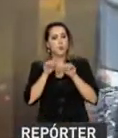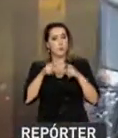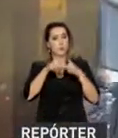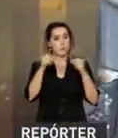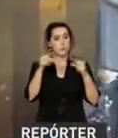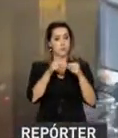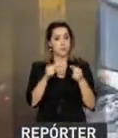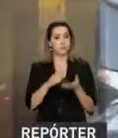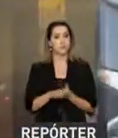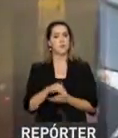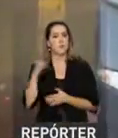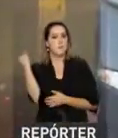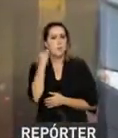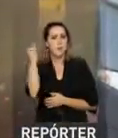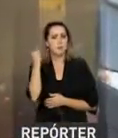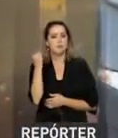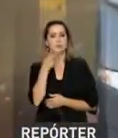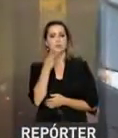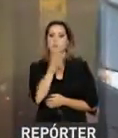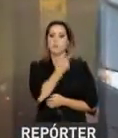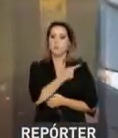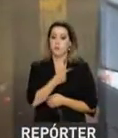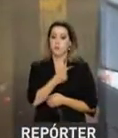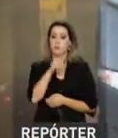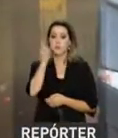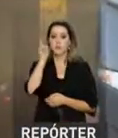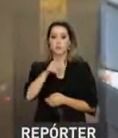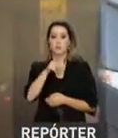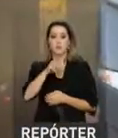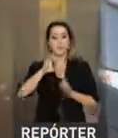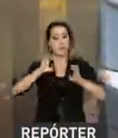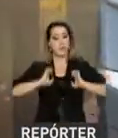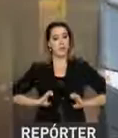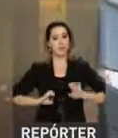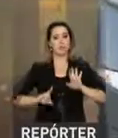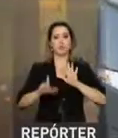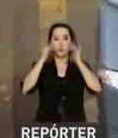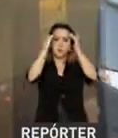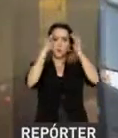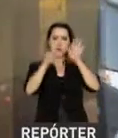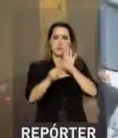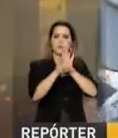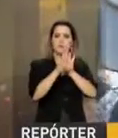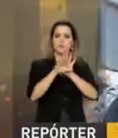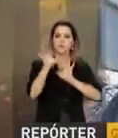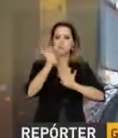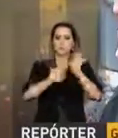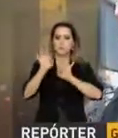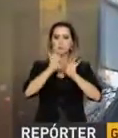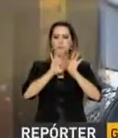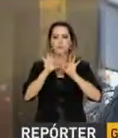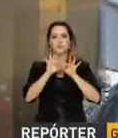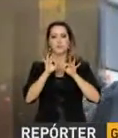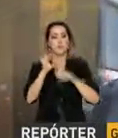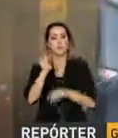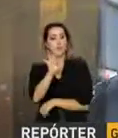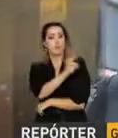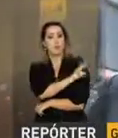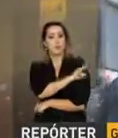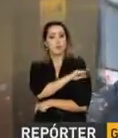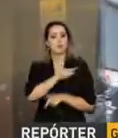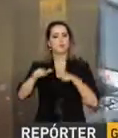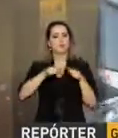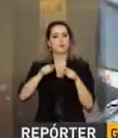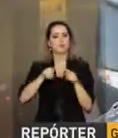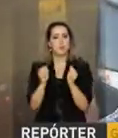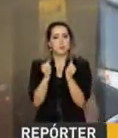Brasília. Importantíssimo! Ética, legalidade, planejamento, técnica e ação de